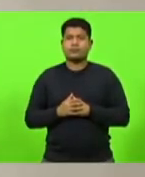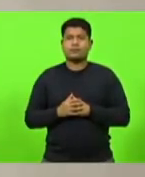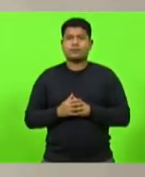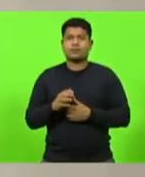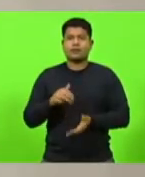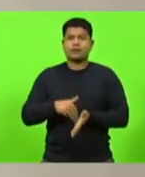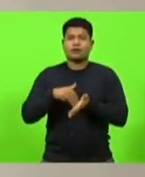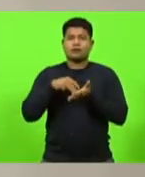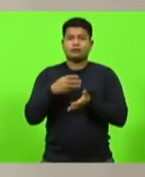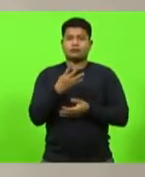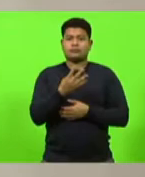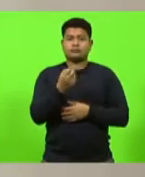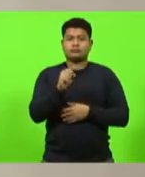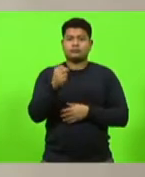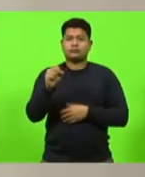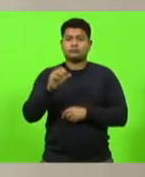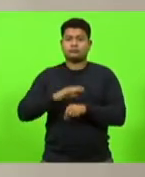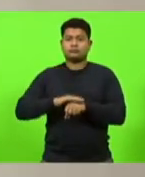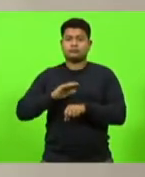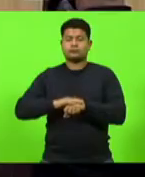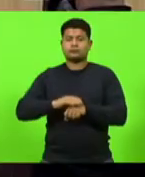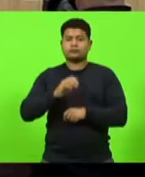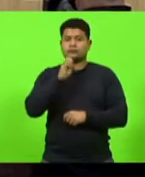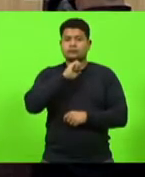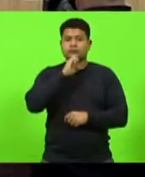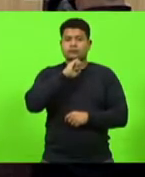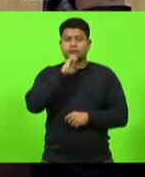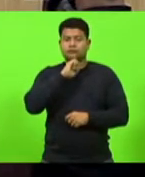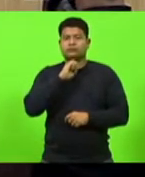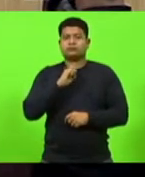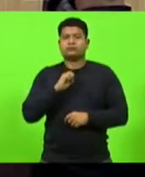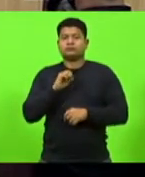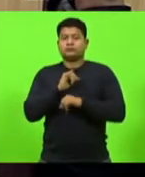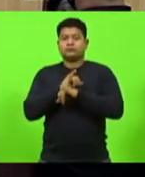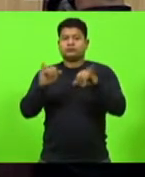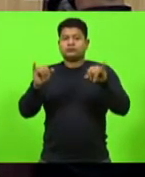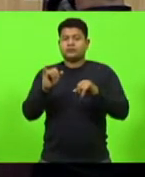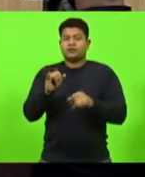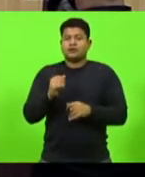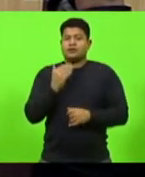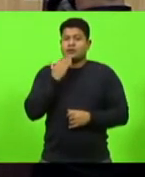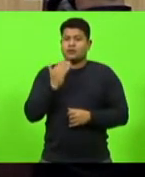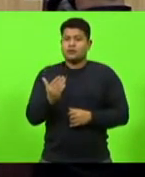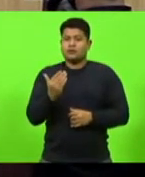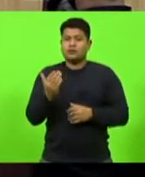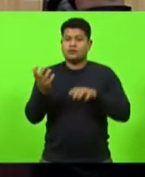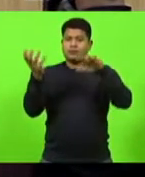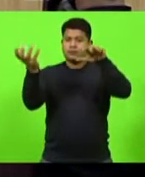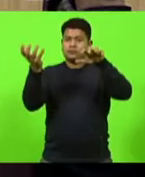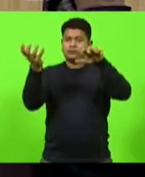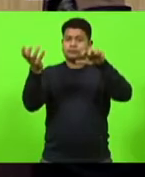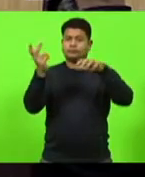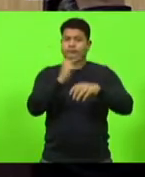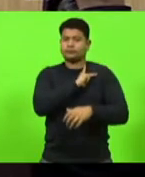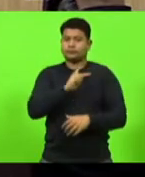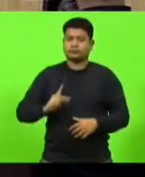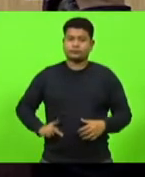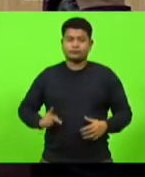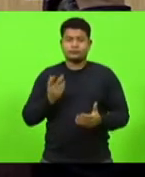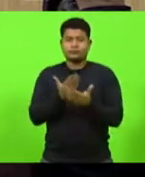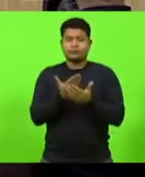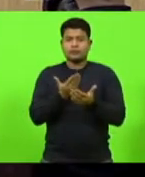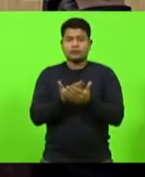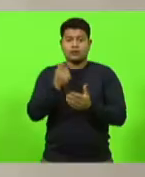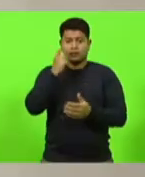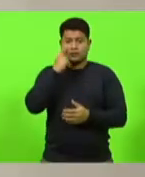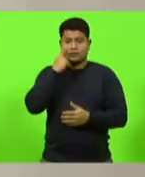Moção 488, autor deputado Felipe Estevam, manifestando apelo ao presidente do Congresso Nacional para que sejam realizados estudos e adotadas